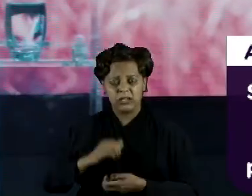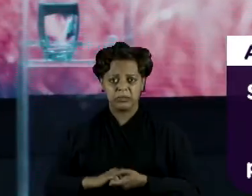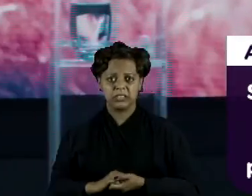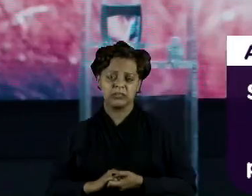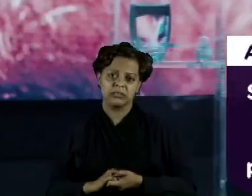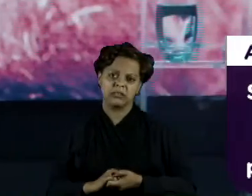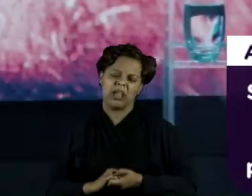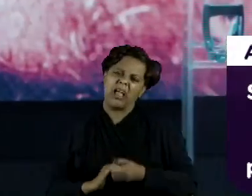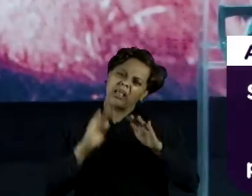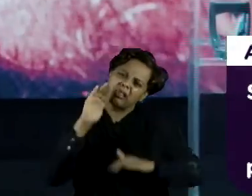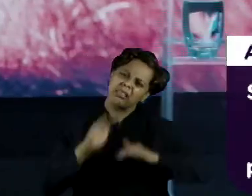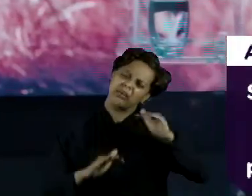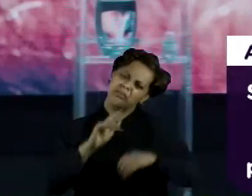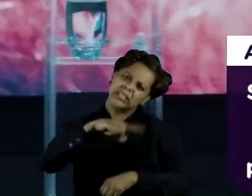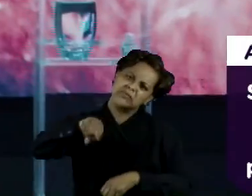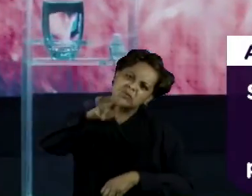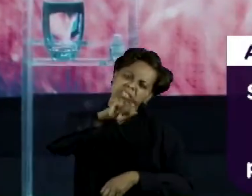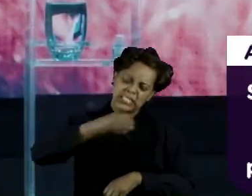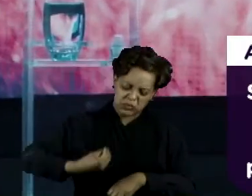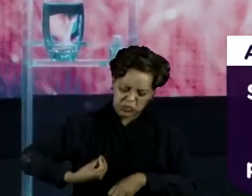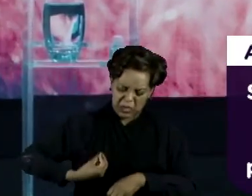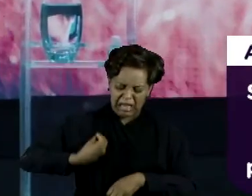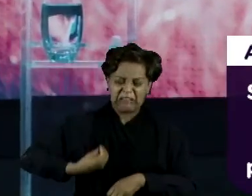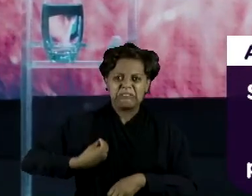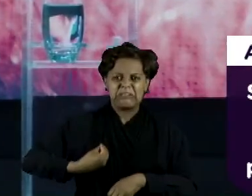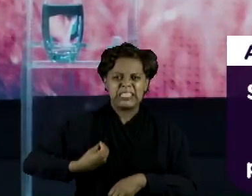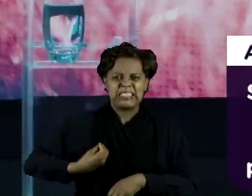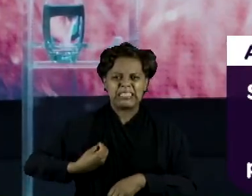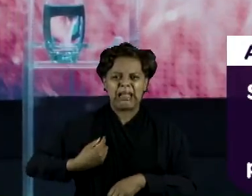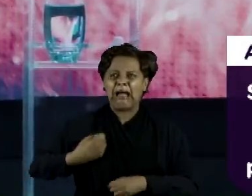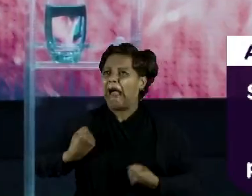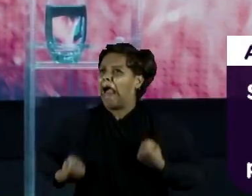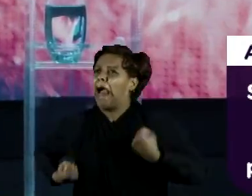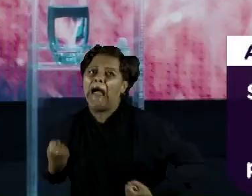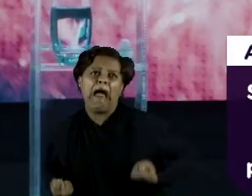Talvez a sua vida inteira você correu as corridas erradas.